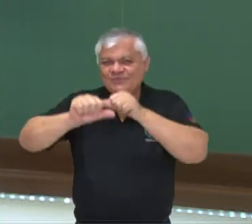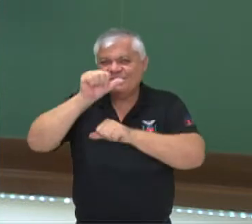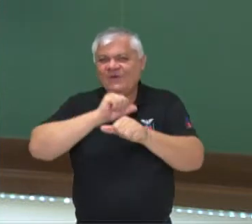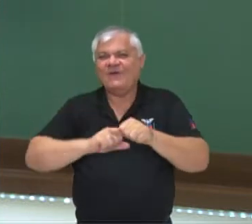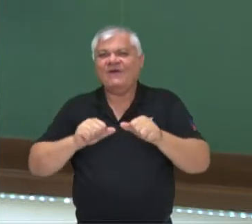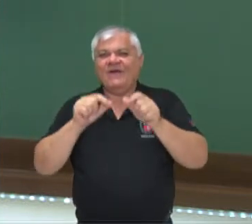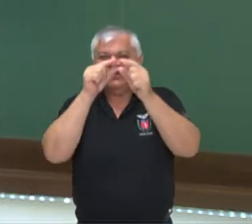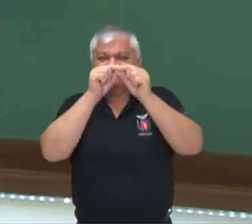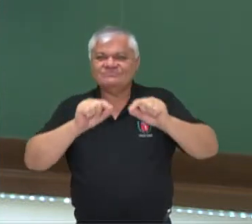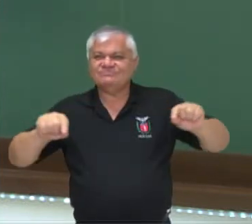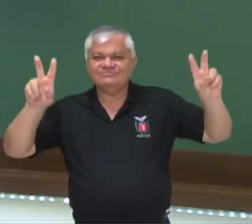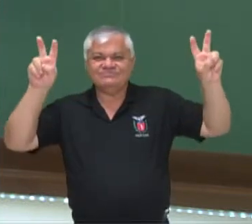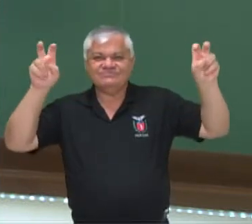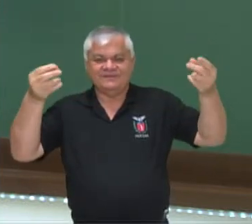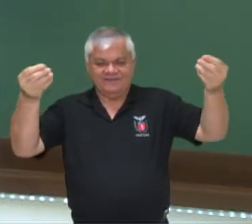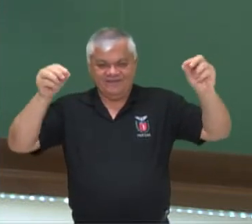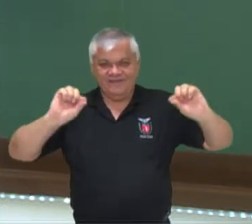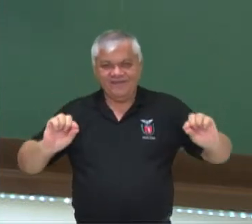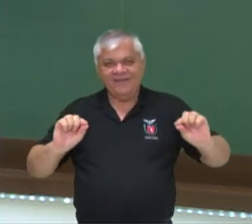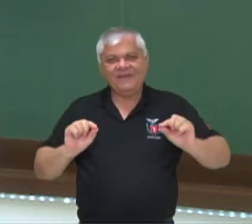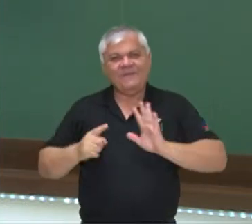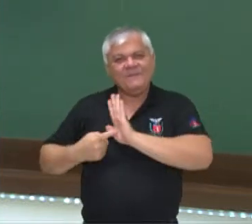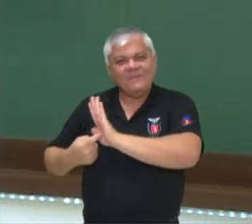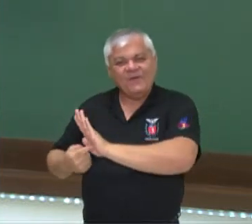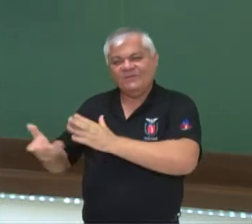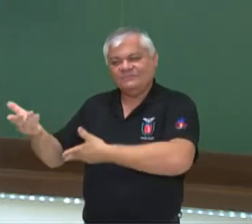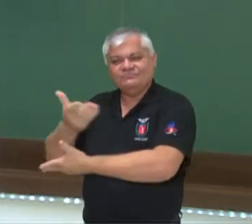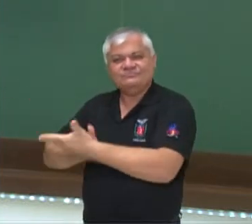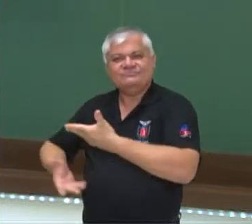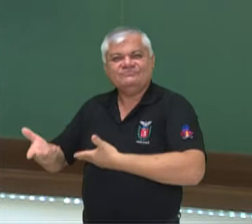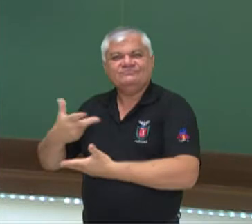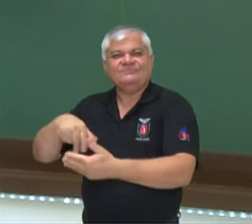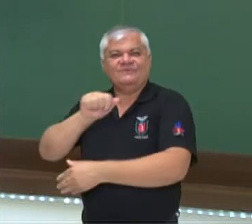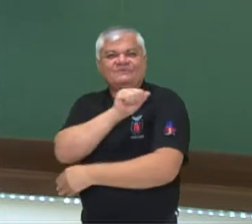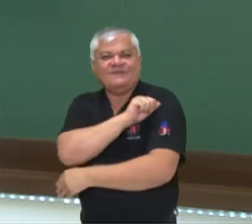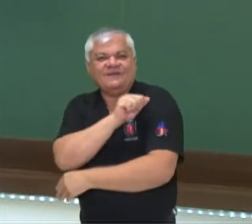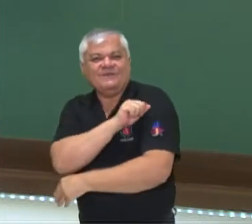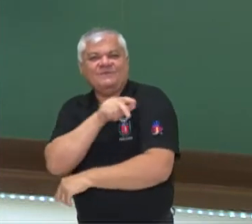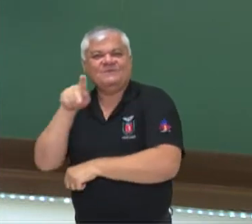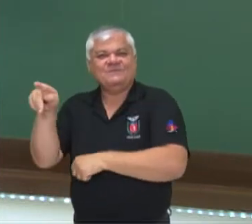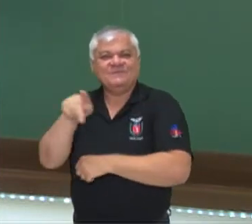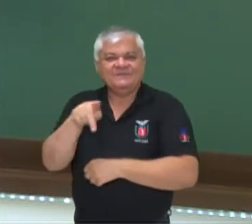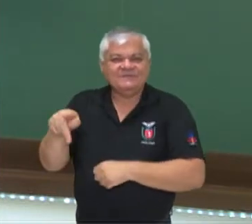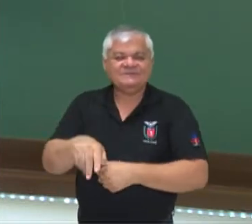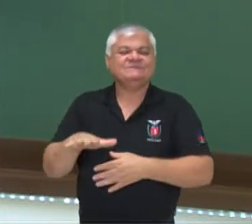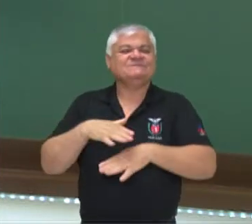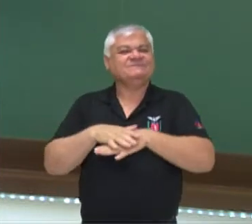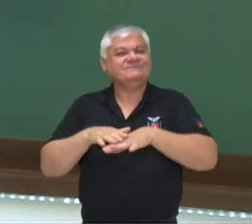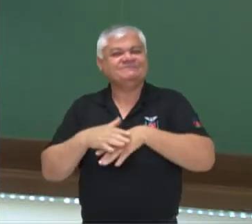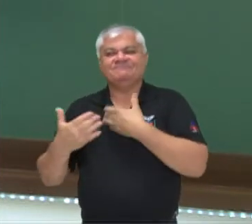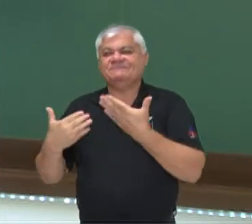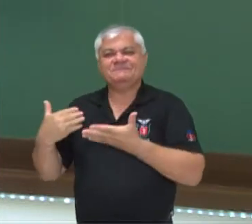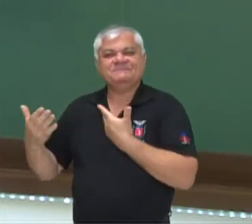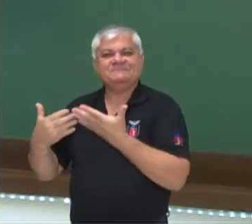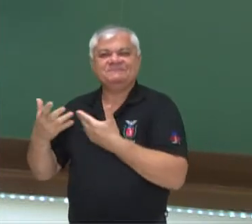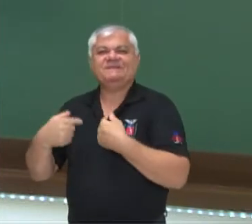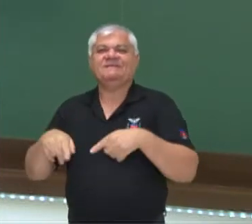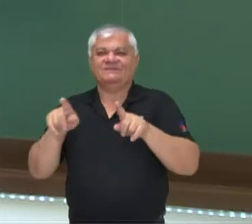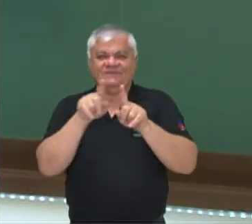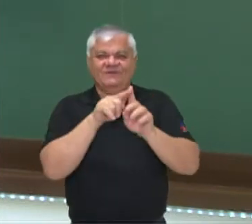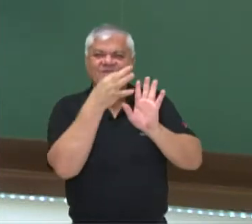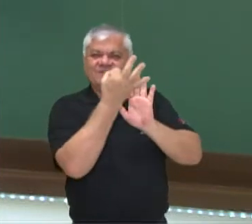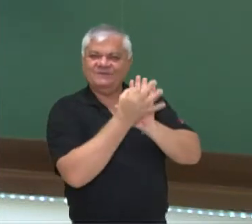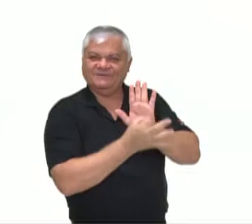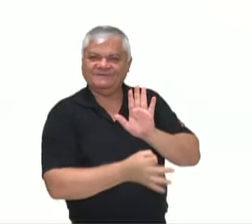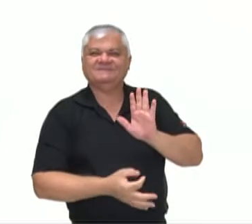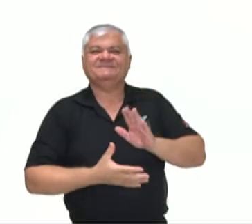de compartilhar a atividade com a sua turma, né, trocar esse conhecimento, conversar com o teu professor, com a tua professora e a gente volta a fazer a